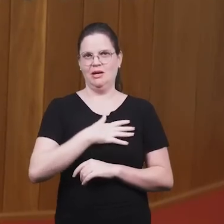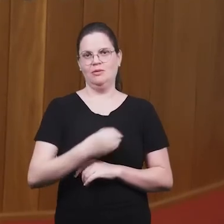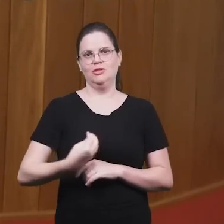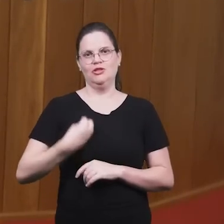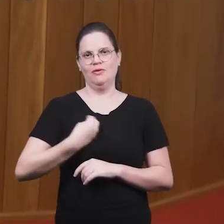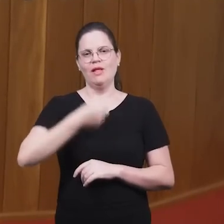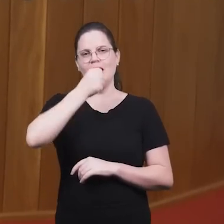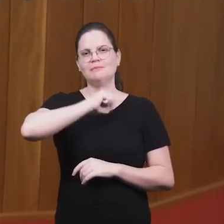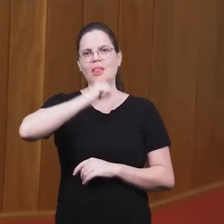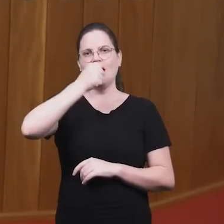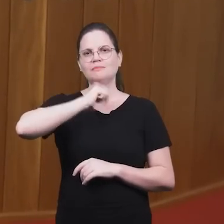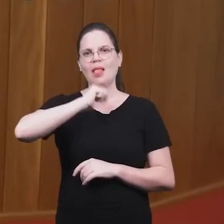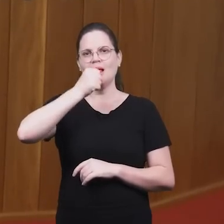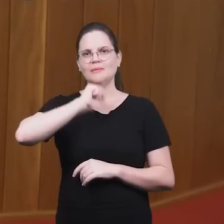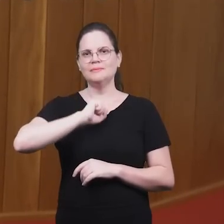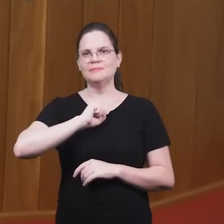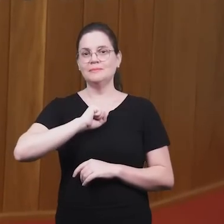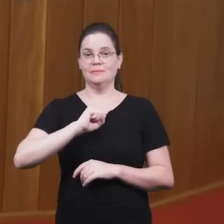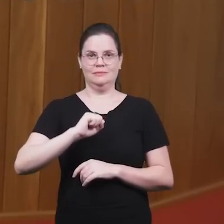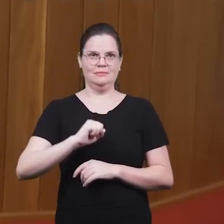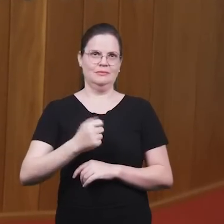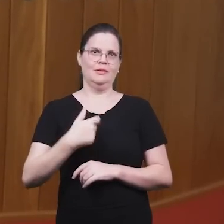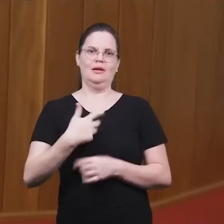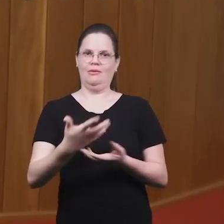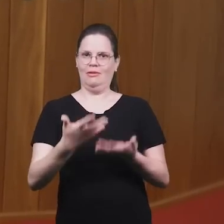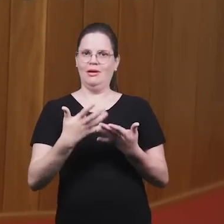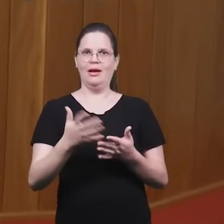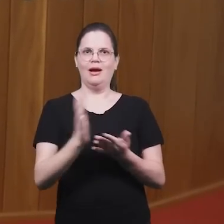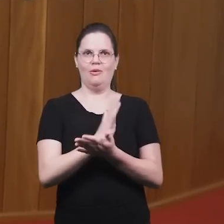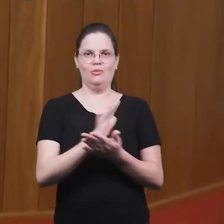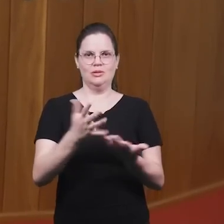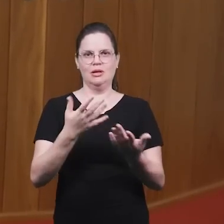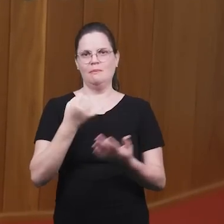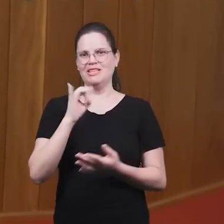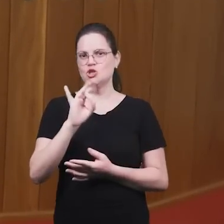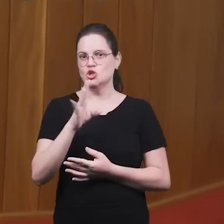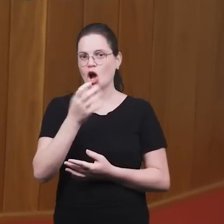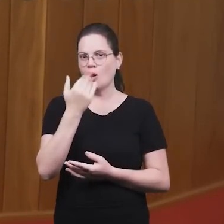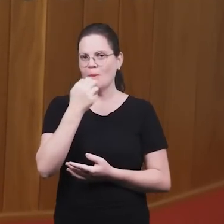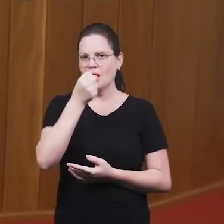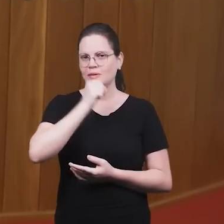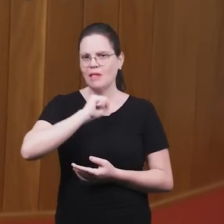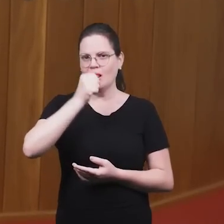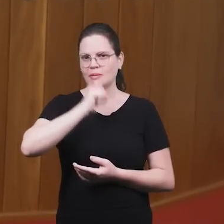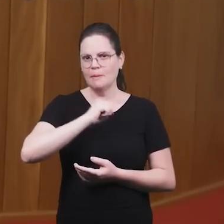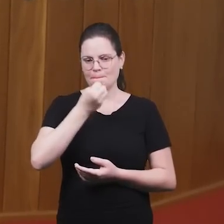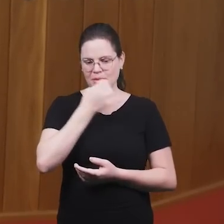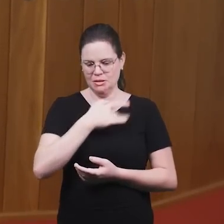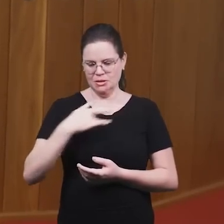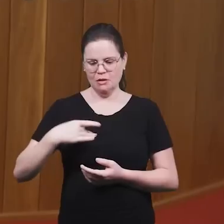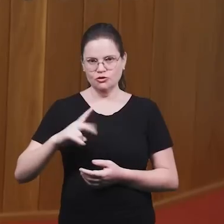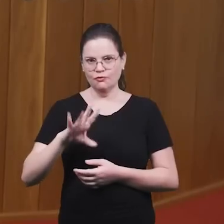gostaria de viver de sorvete? Tem uns que sim, mas se eu viver só de sorvete, vai fazer bem para o